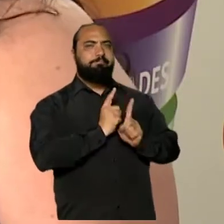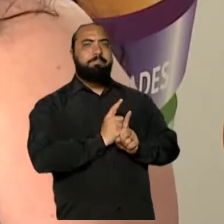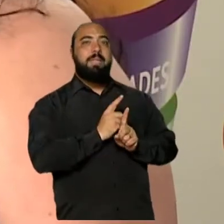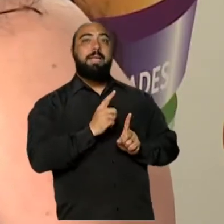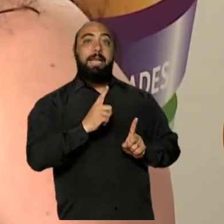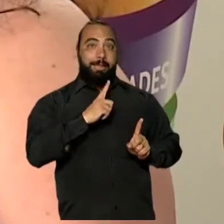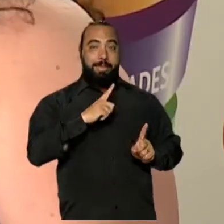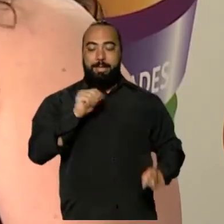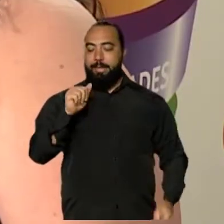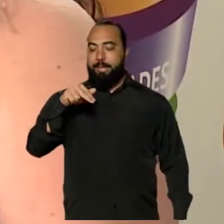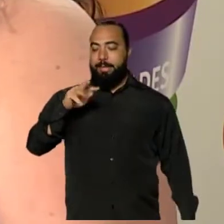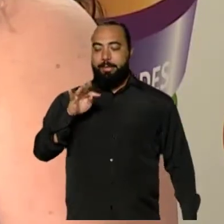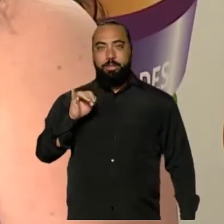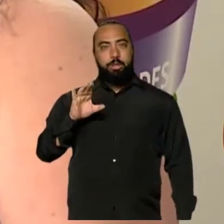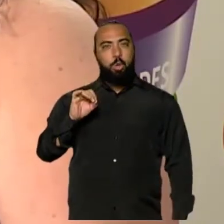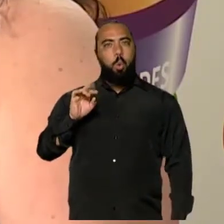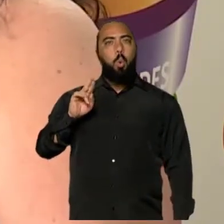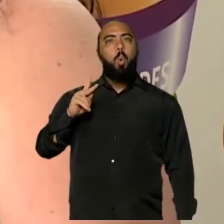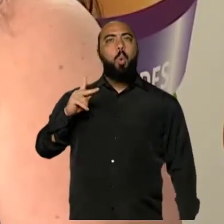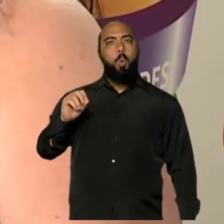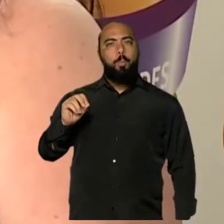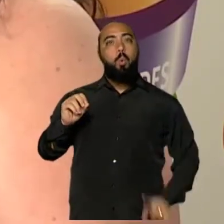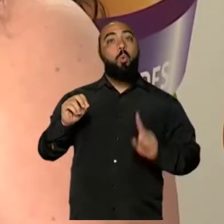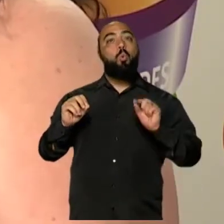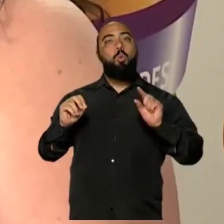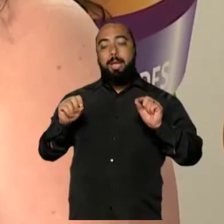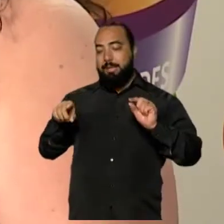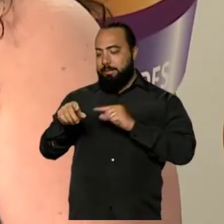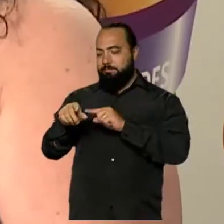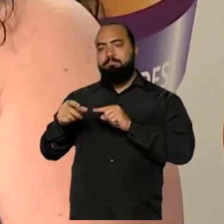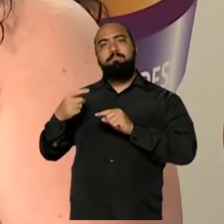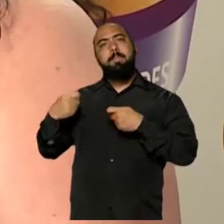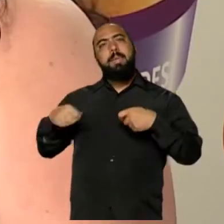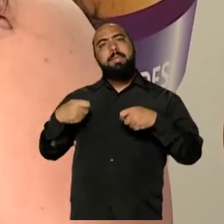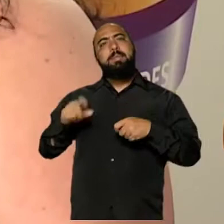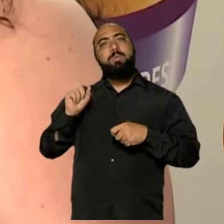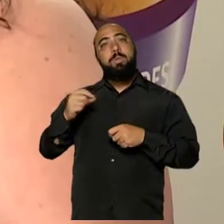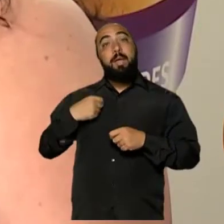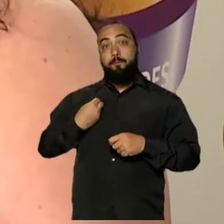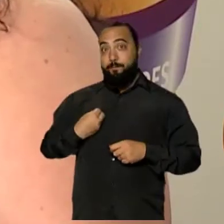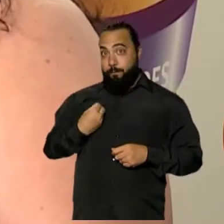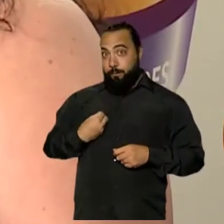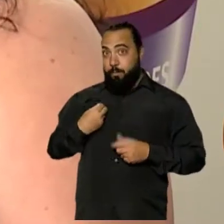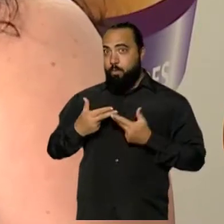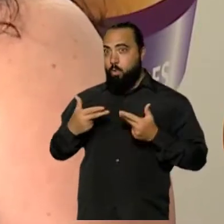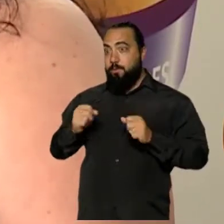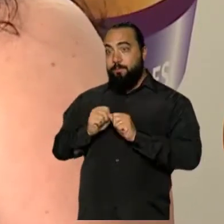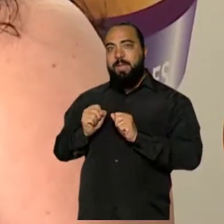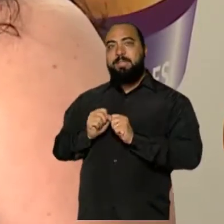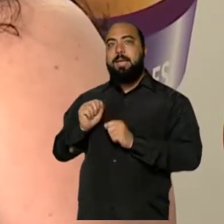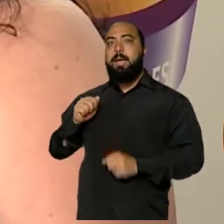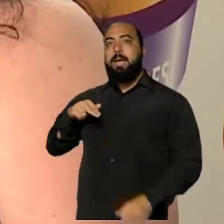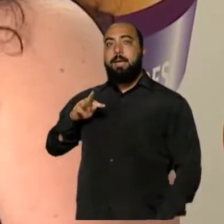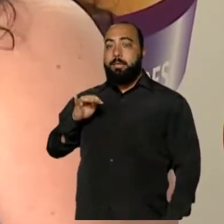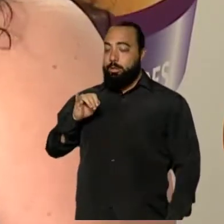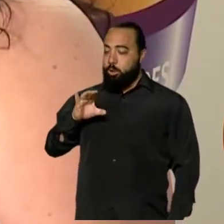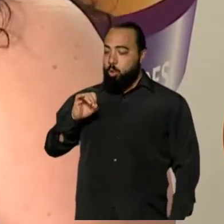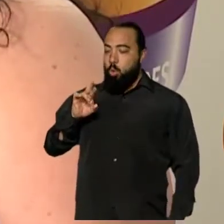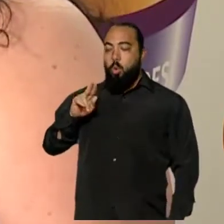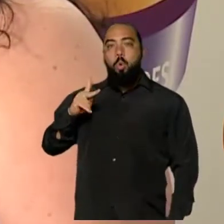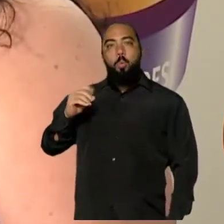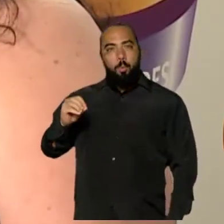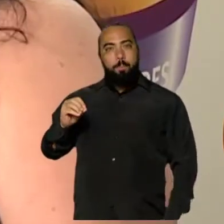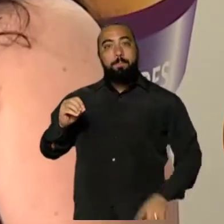anticorpo não tem como ser feito sem ter um modelo vivo, né? Precisa de algum organismo vivo para fazer o anticorpo. E a grande maioria das empresas no mundo